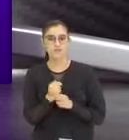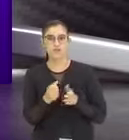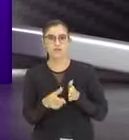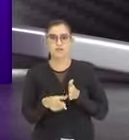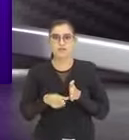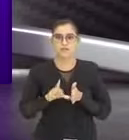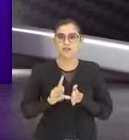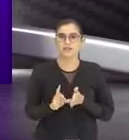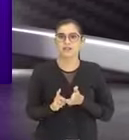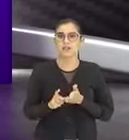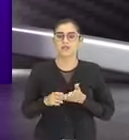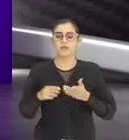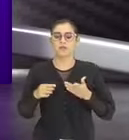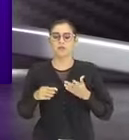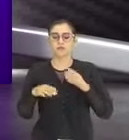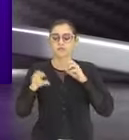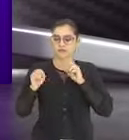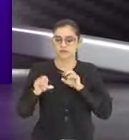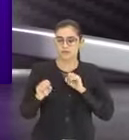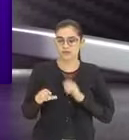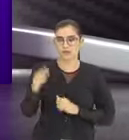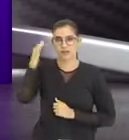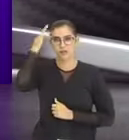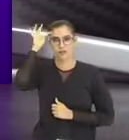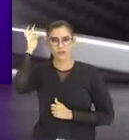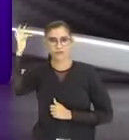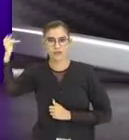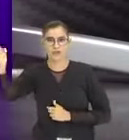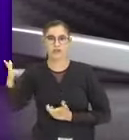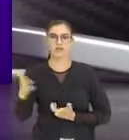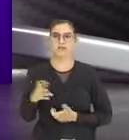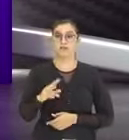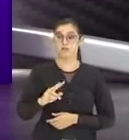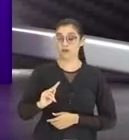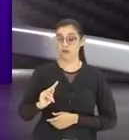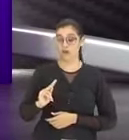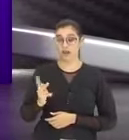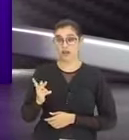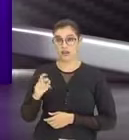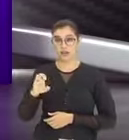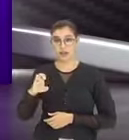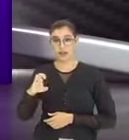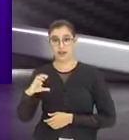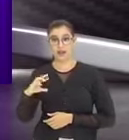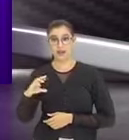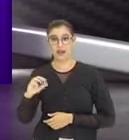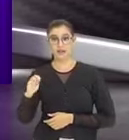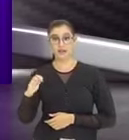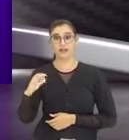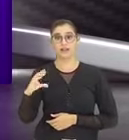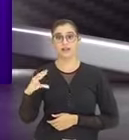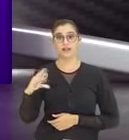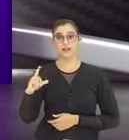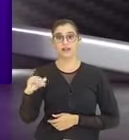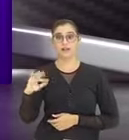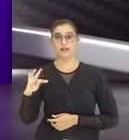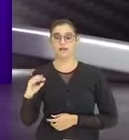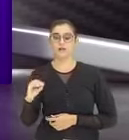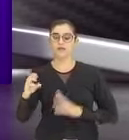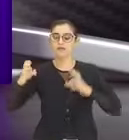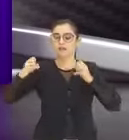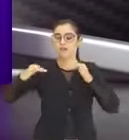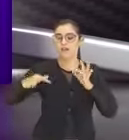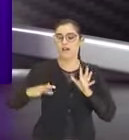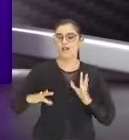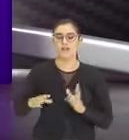muito depressa e que tudo passava na vida, e o nome dele é chamado Heráclito, né? Quero mandar nessa hora um abraço